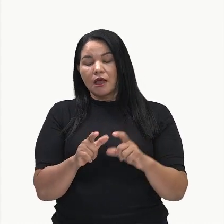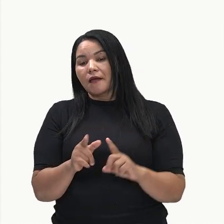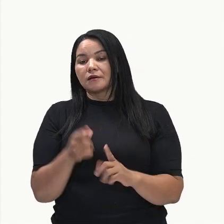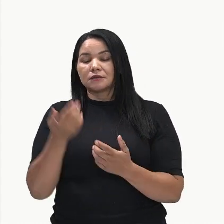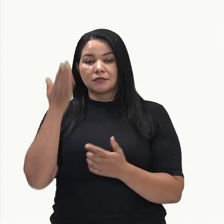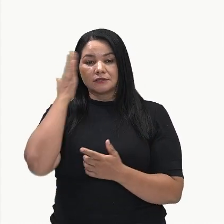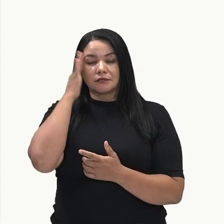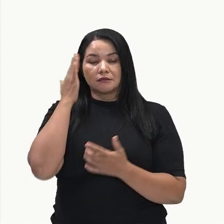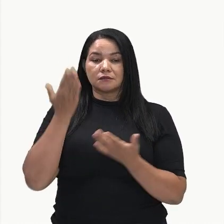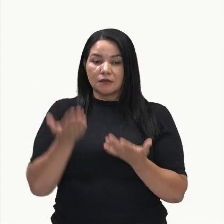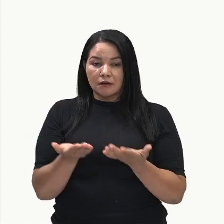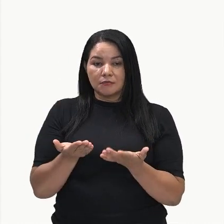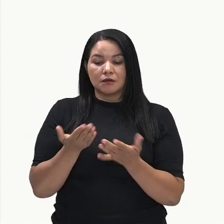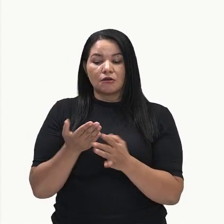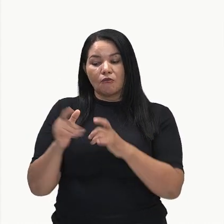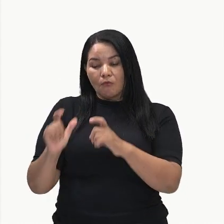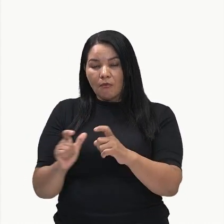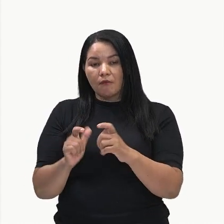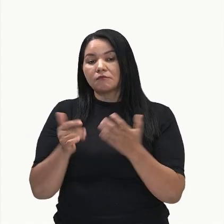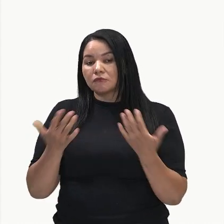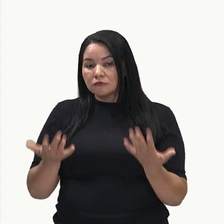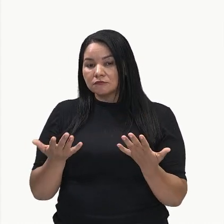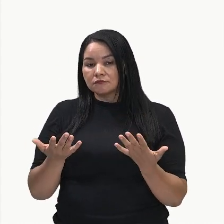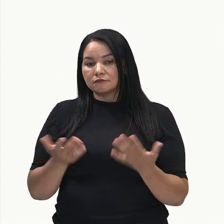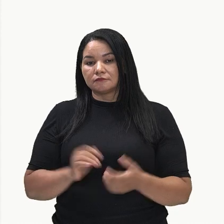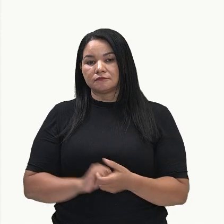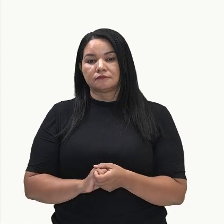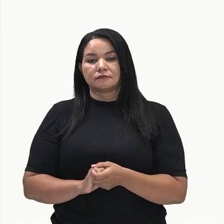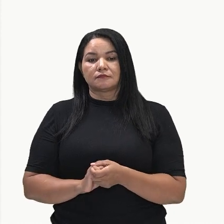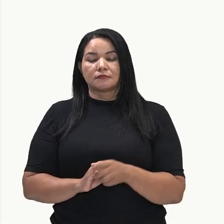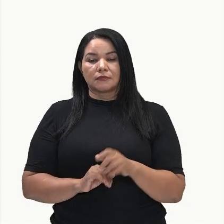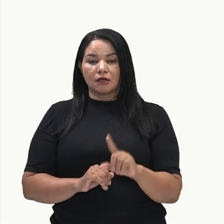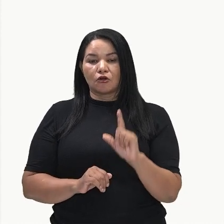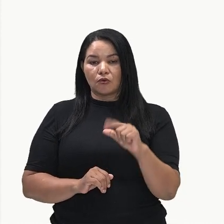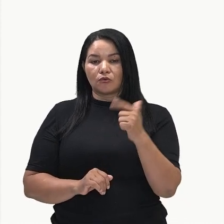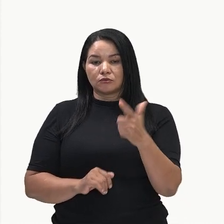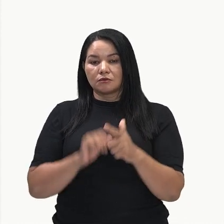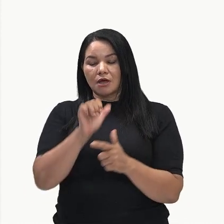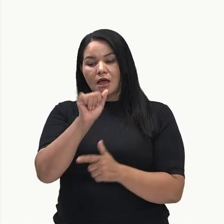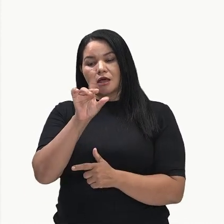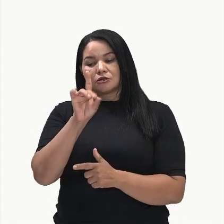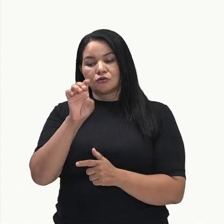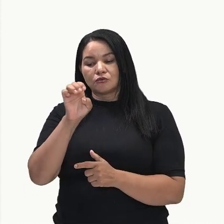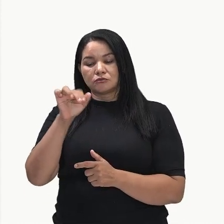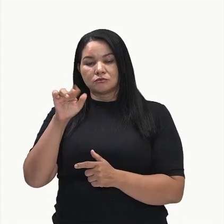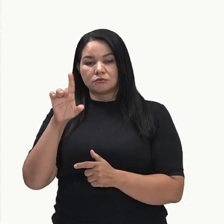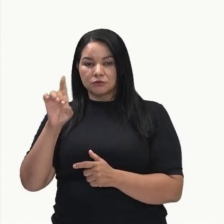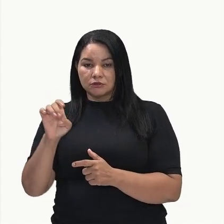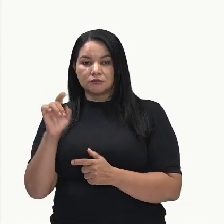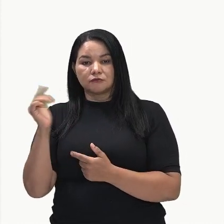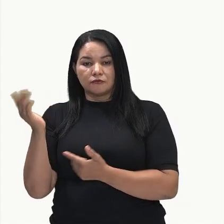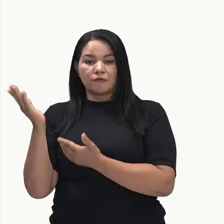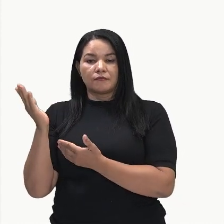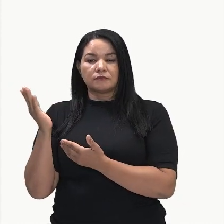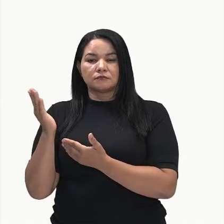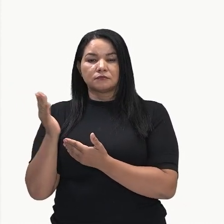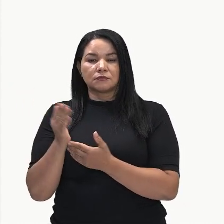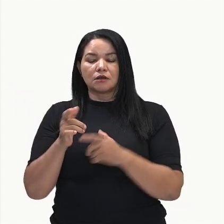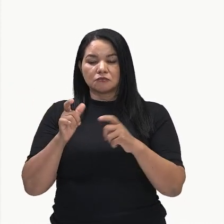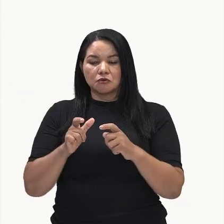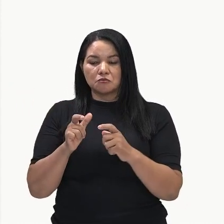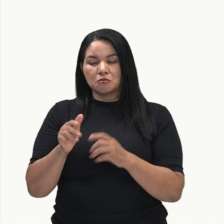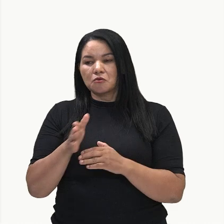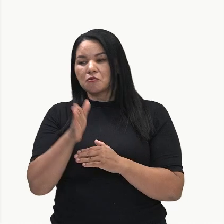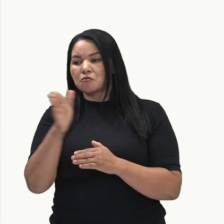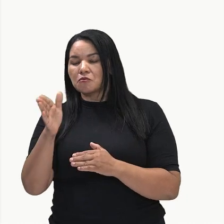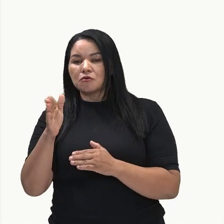localização, donde? E aonde para perguntar el destino, la direção. Quando